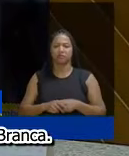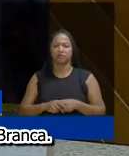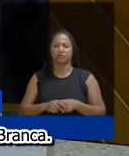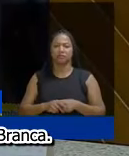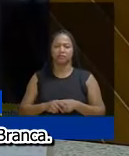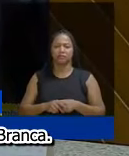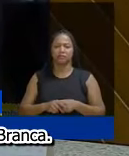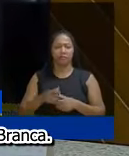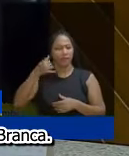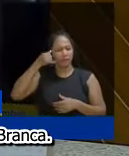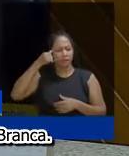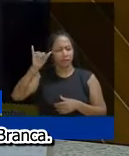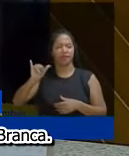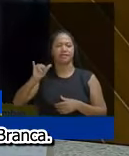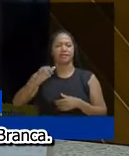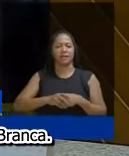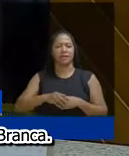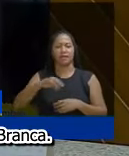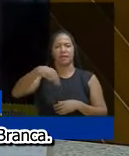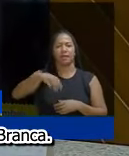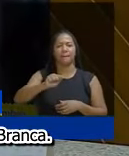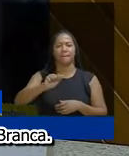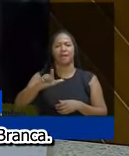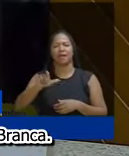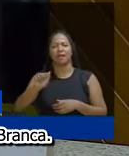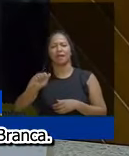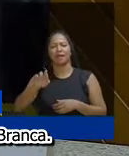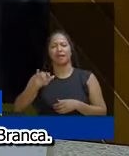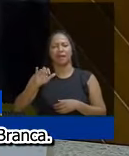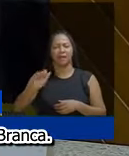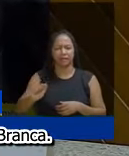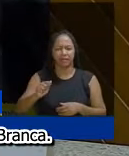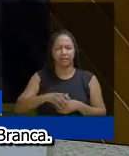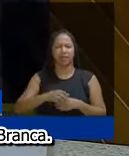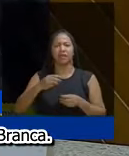fins de combater a malária no município de Pedra Branca.